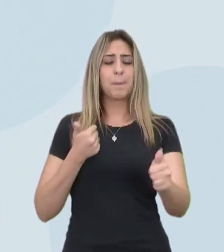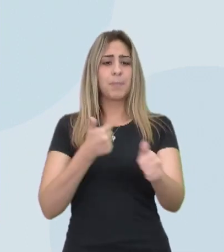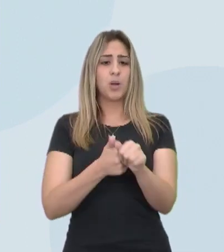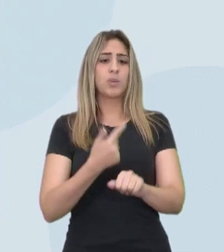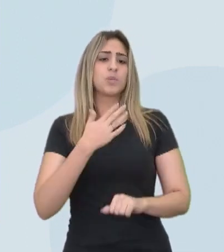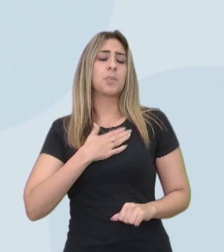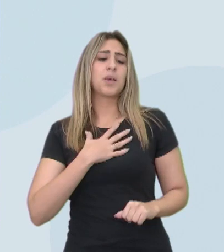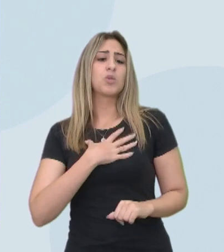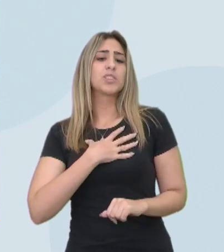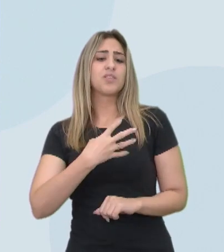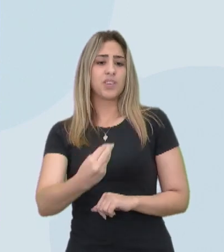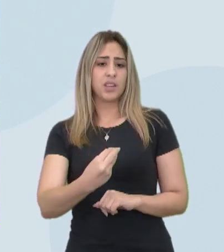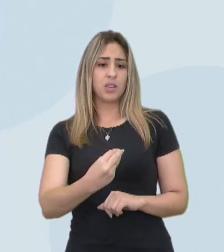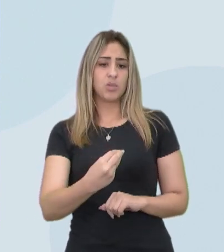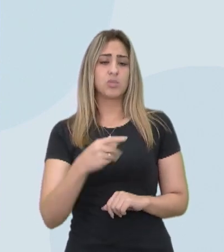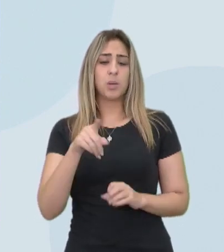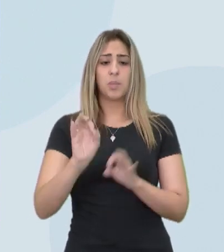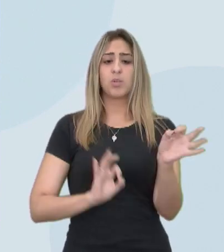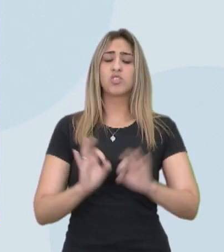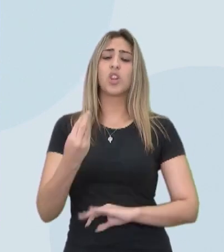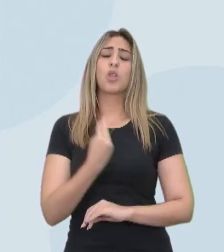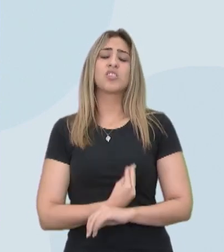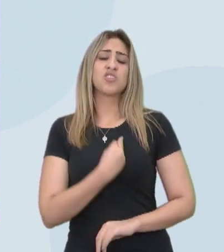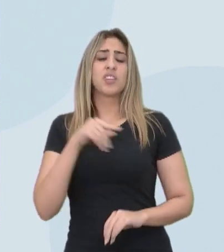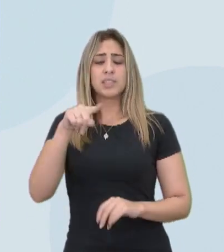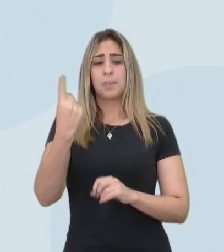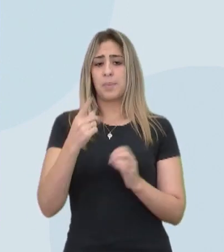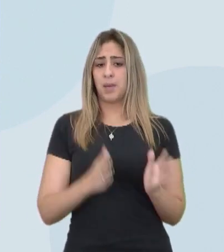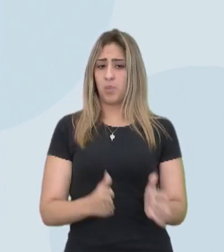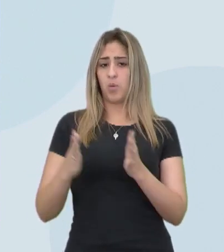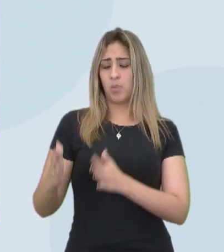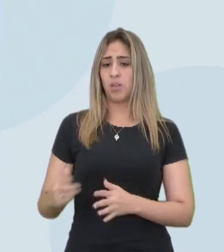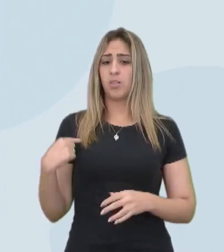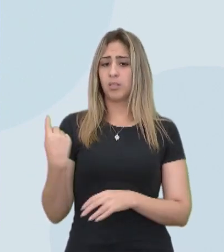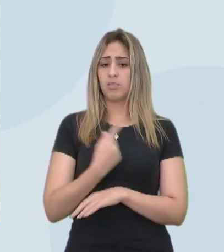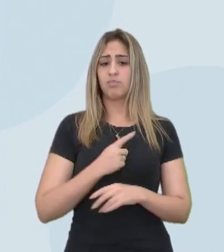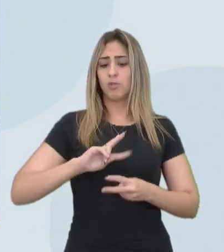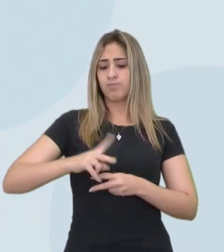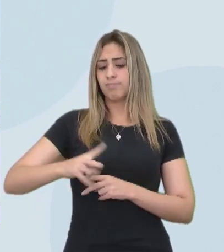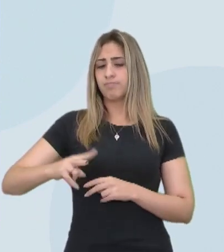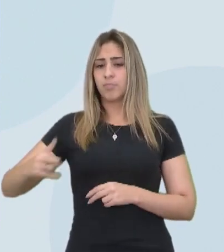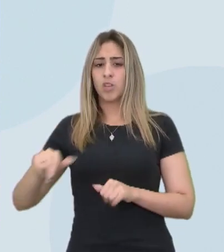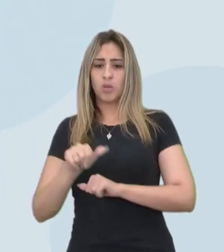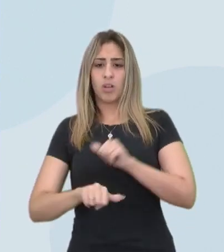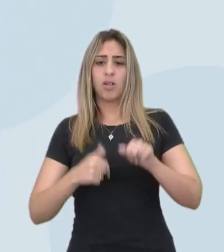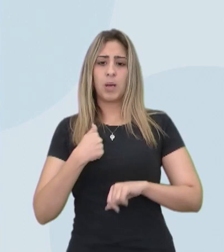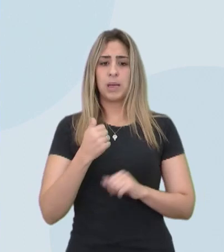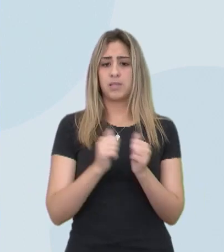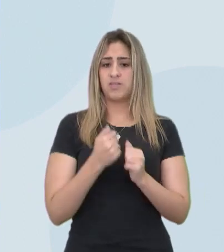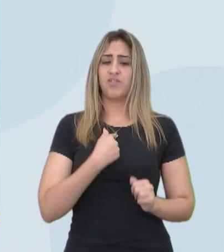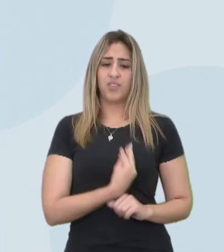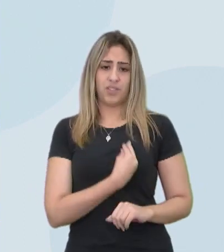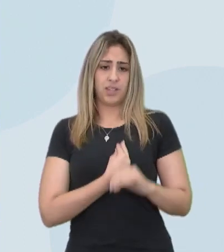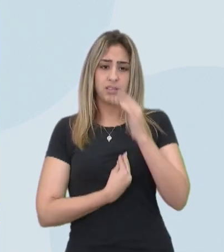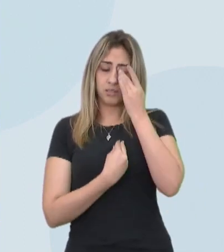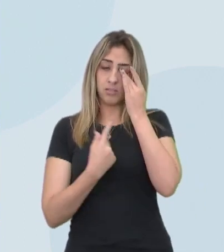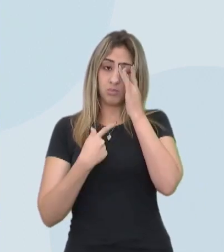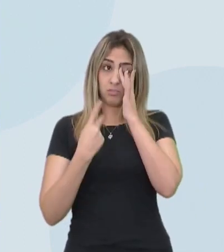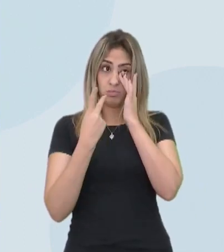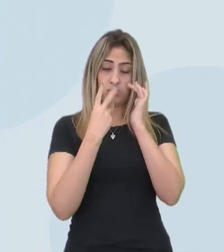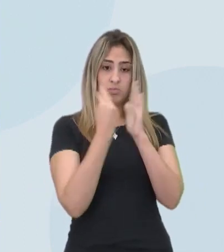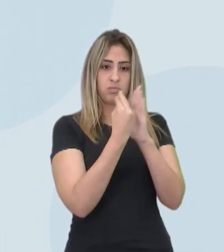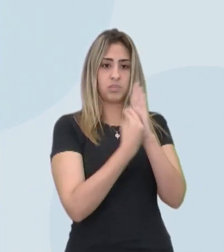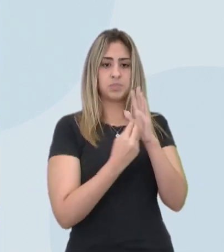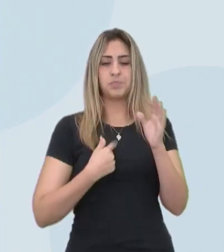dos meus filhos. Então, no meu projeto de vida foi esse primeiro momento. E eu vou intercalar com as nossas vivências. Aí coloquei que